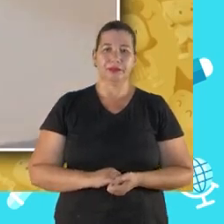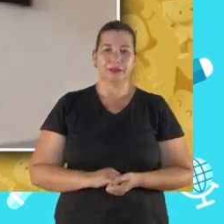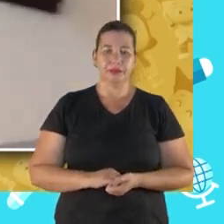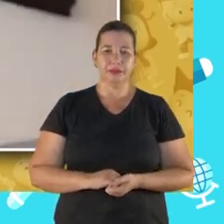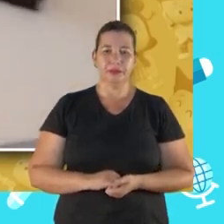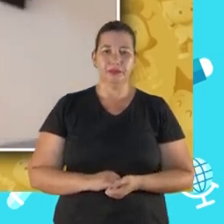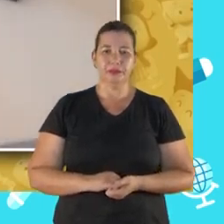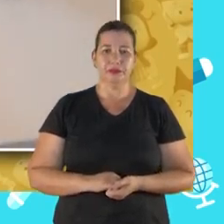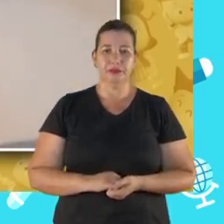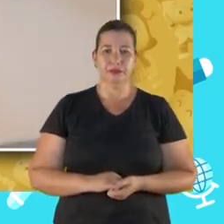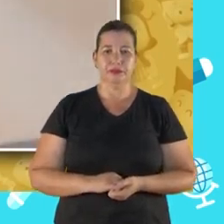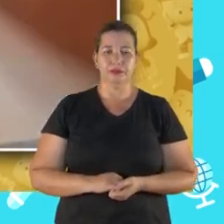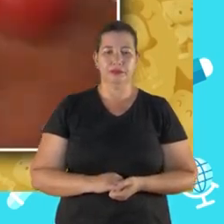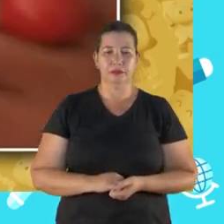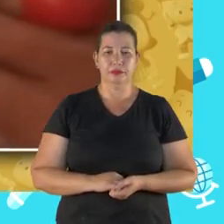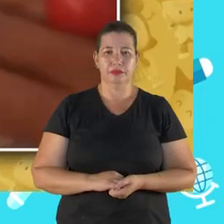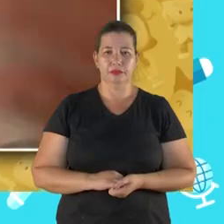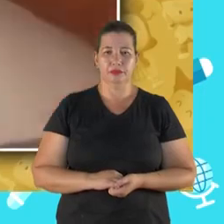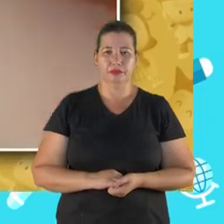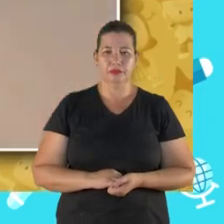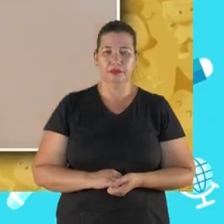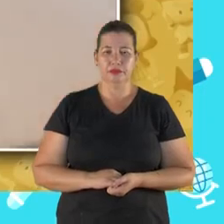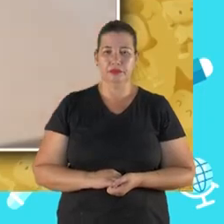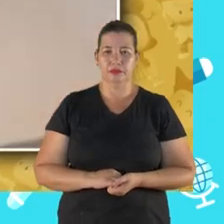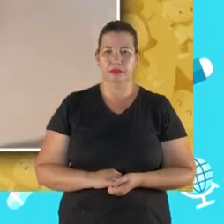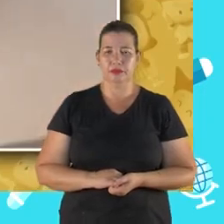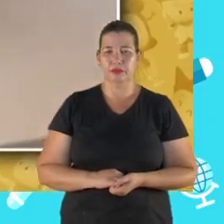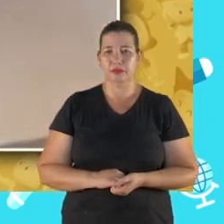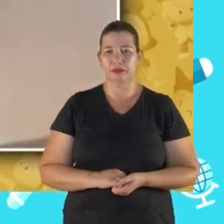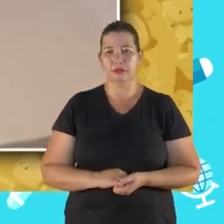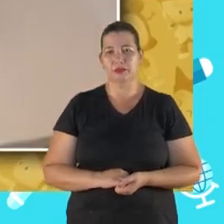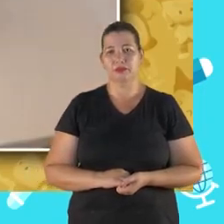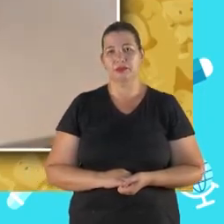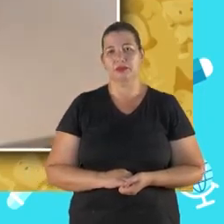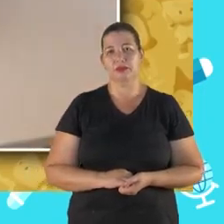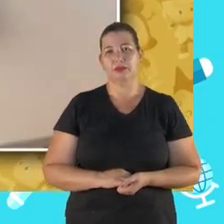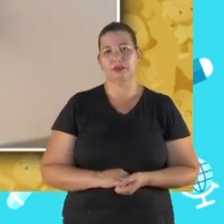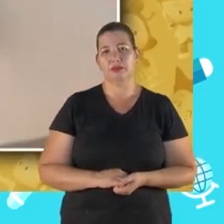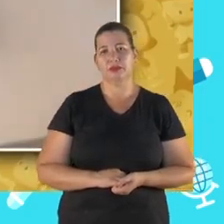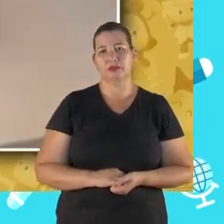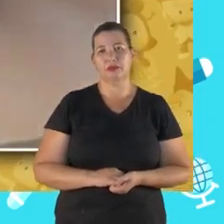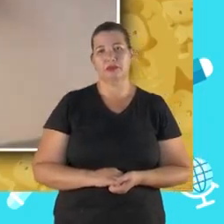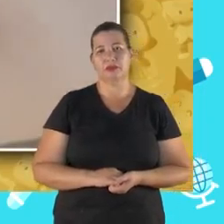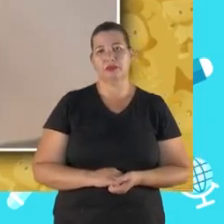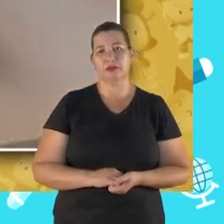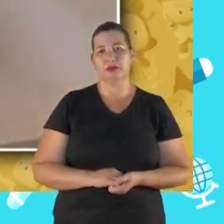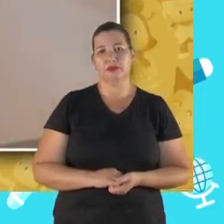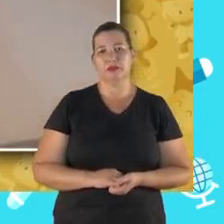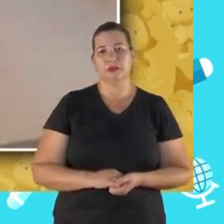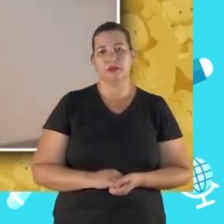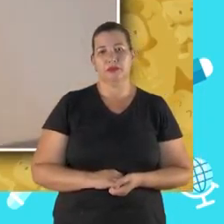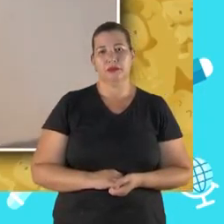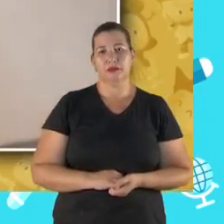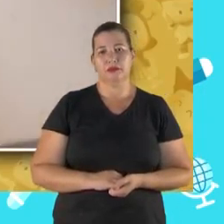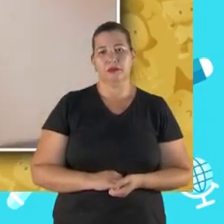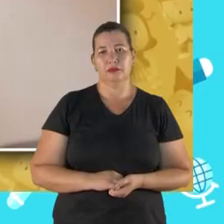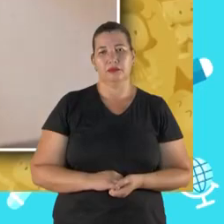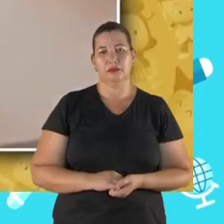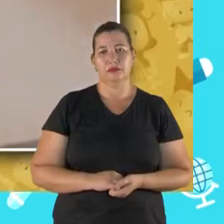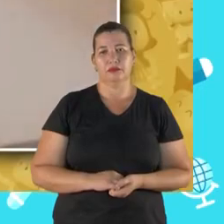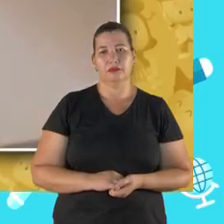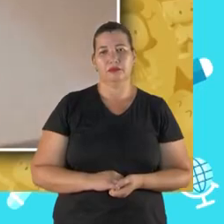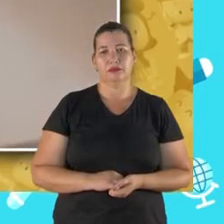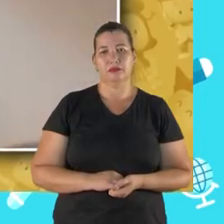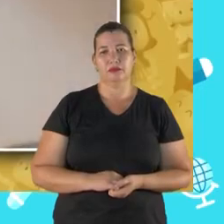Kiyodara, ela já está quase pronta. Pronto. Agora eu vou fazer a mãozinha da Bayomi.